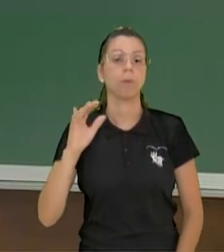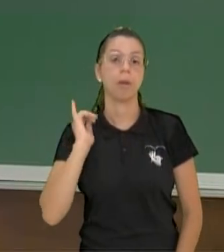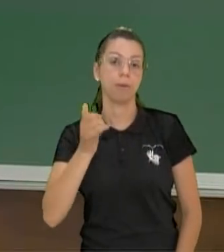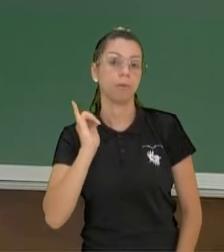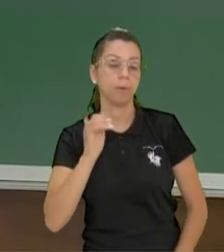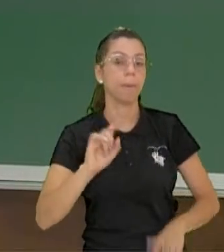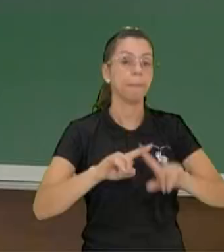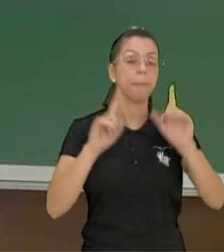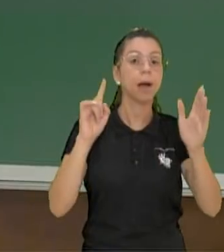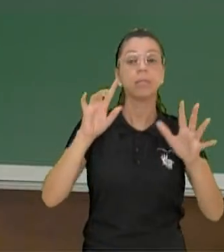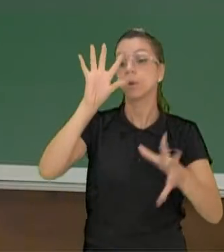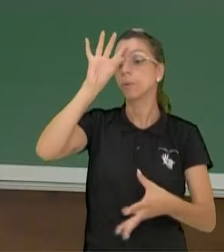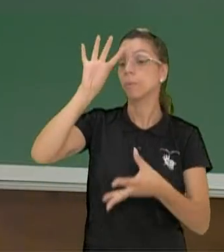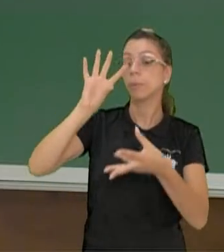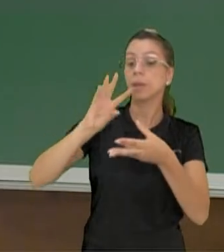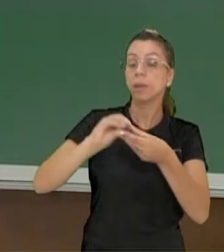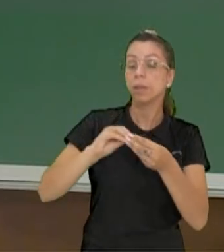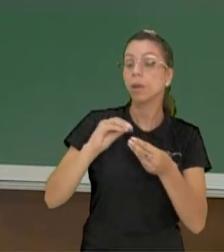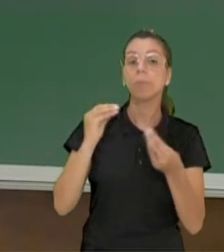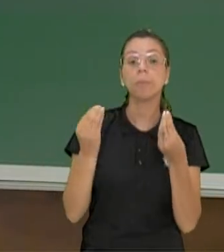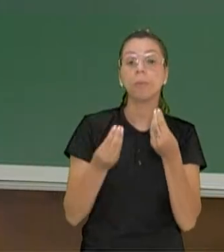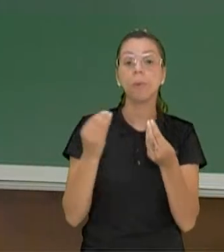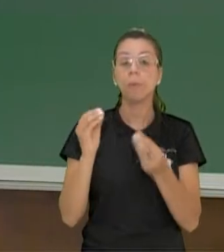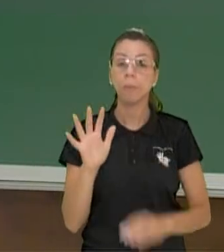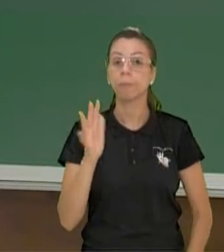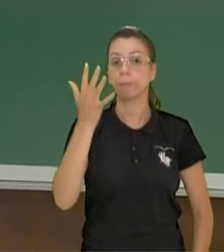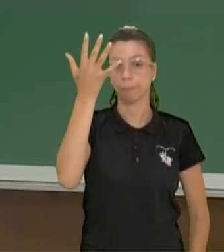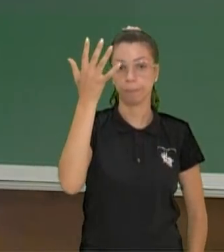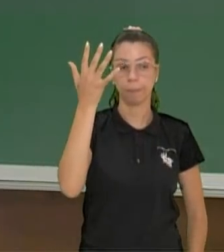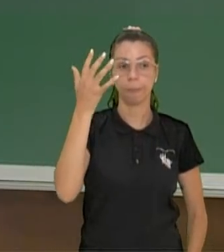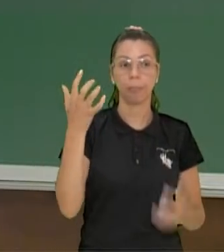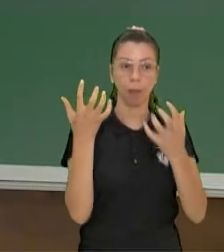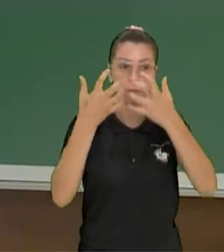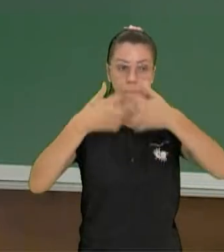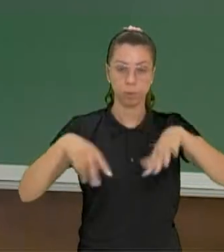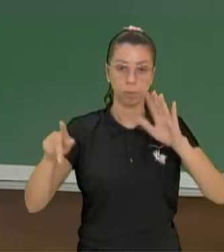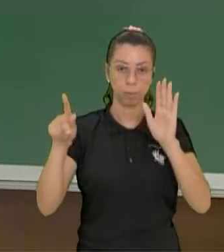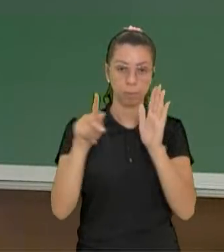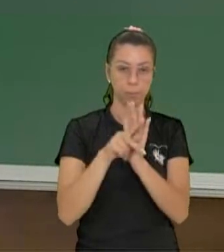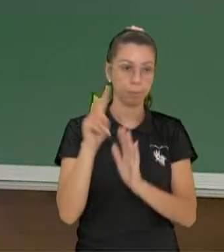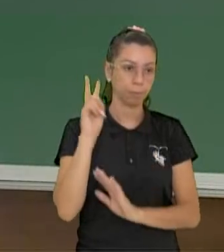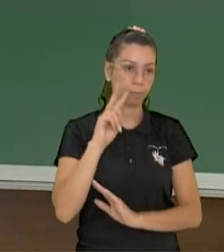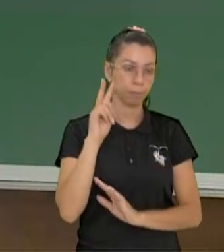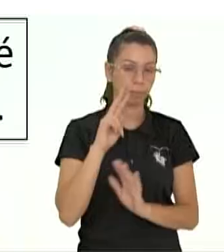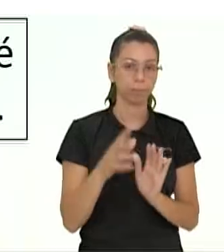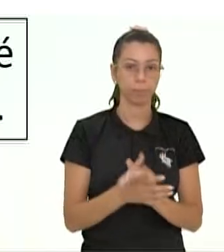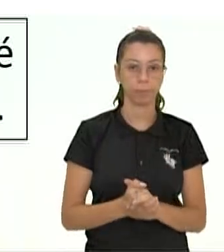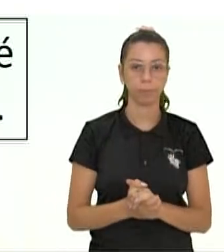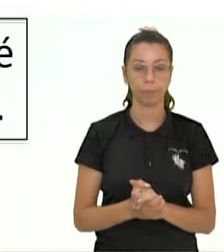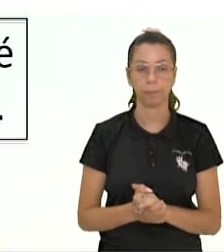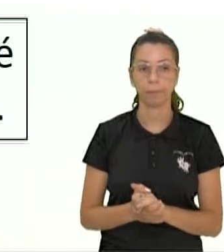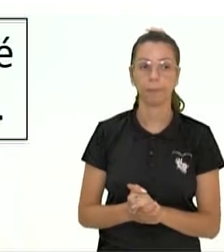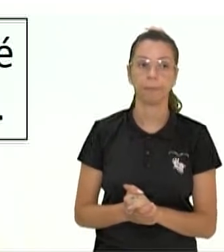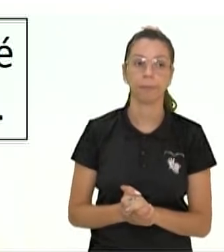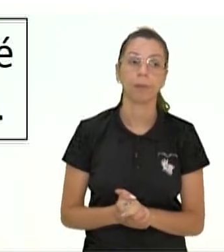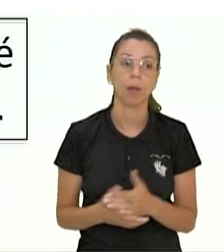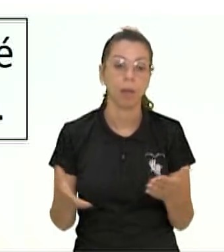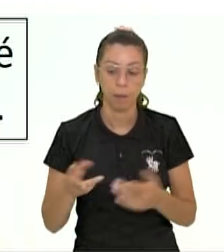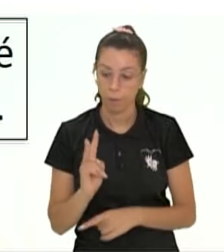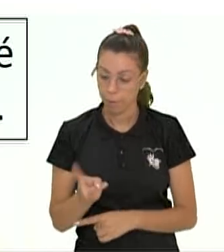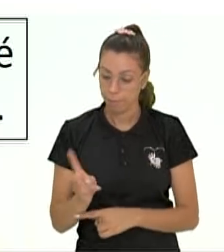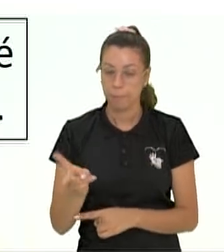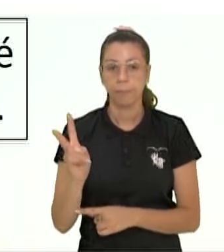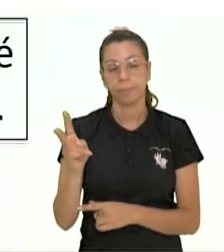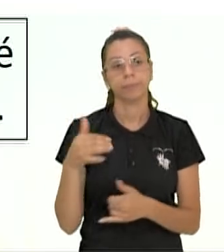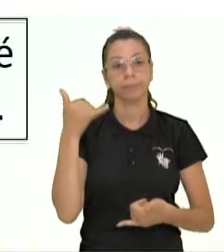mas entender como chegamos até aqui. Essa é a função do historiador. Aqui vem uma das permanências, o professor Roberto brincou.